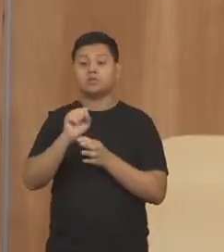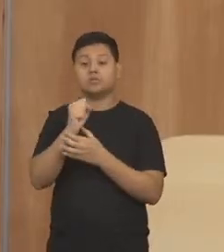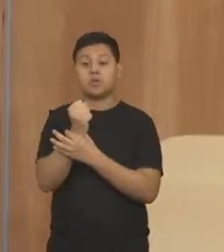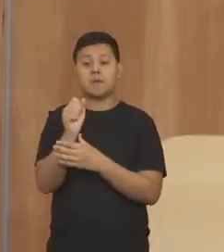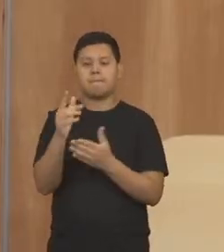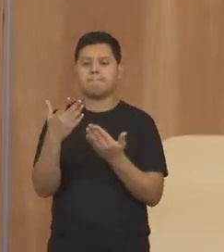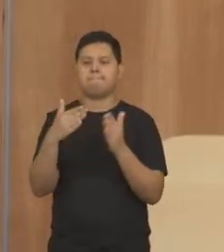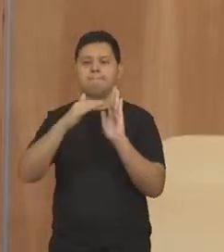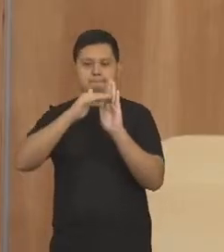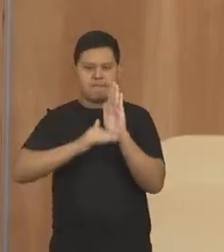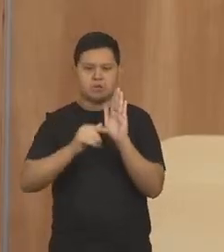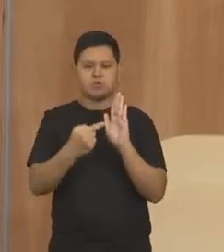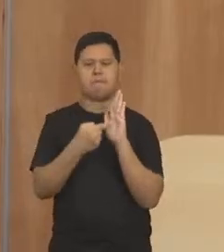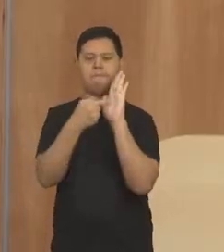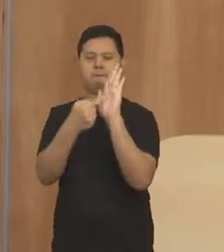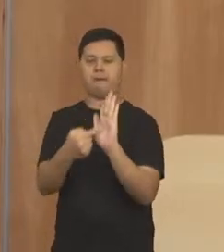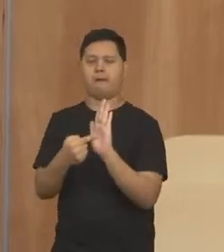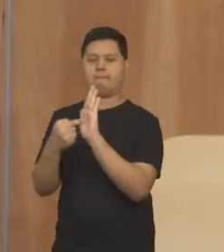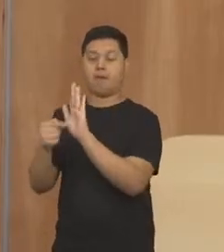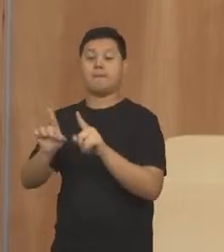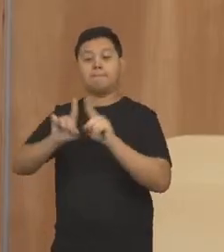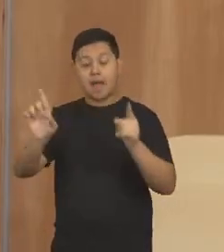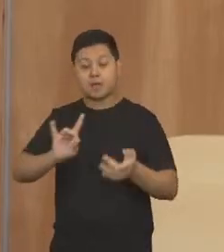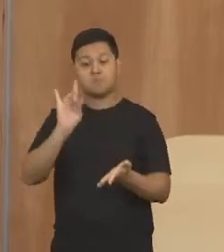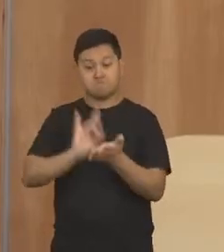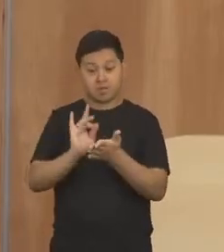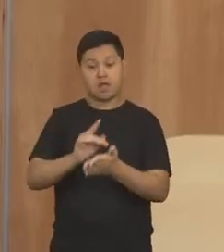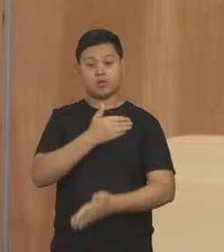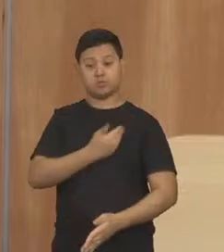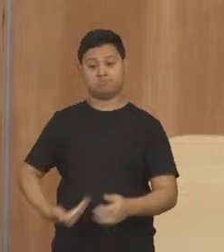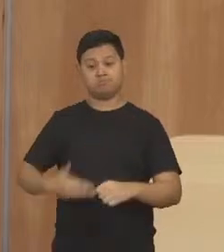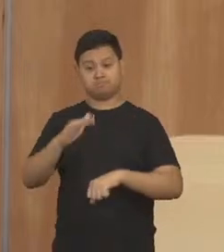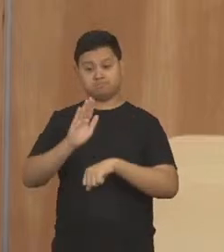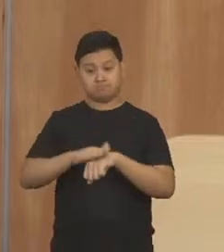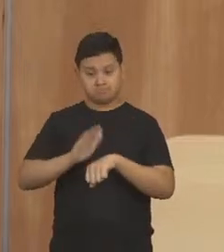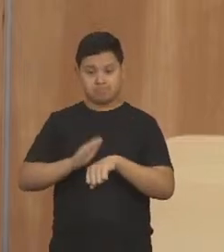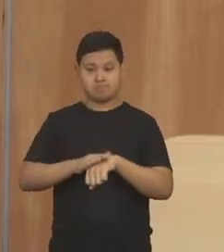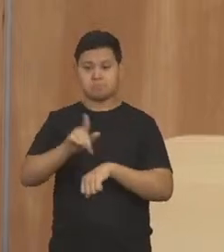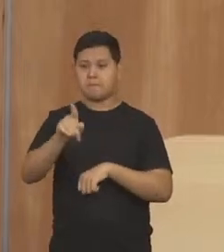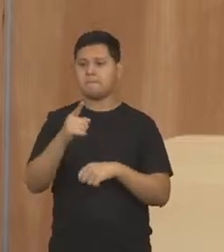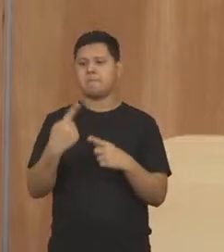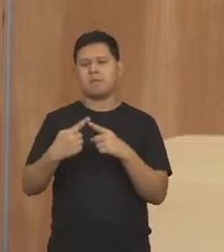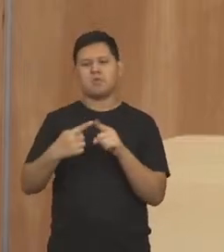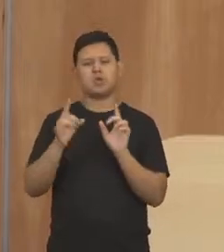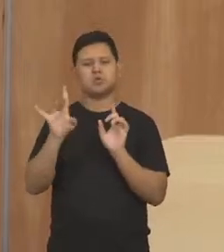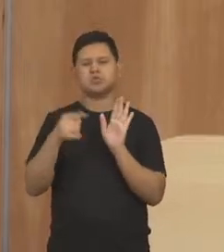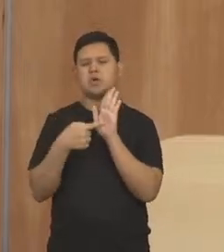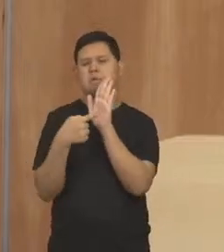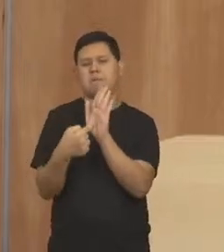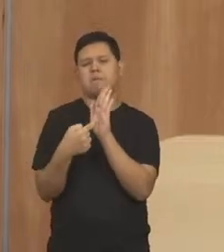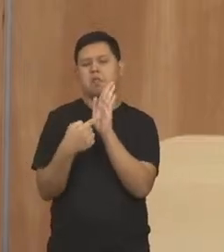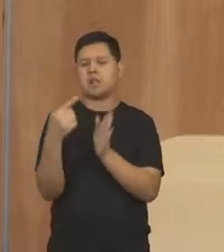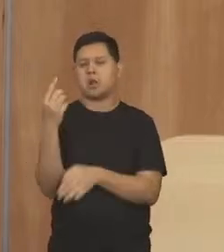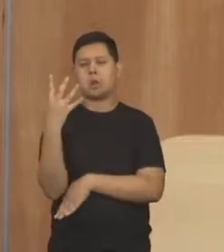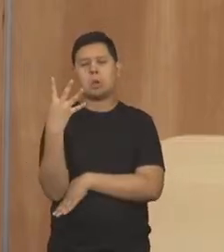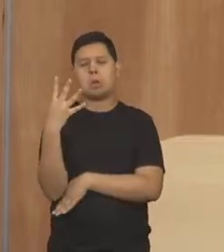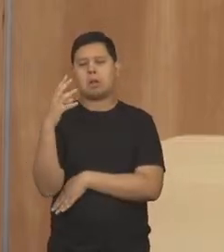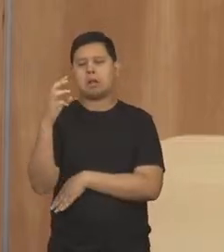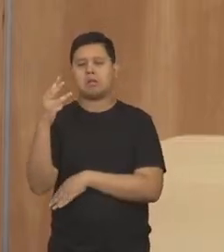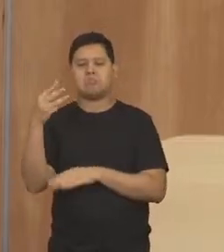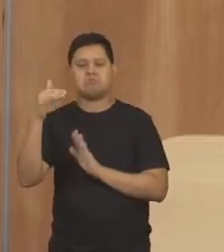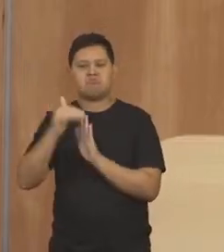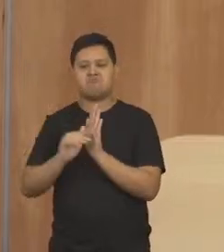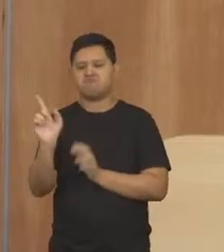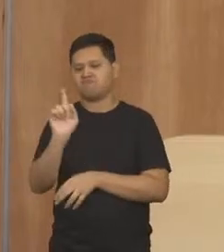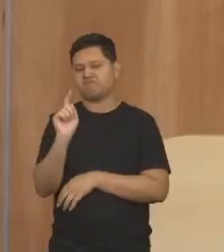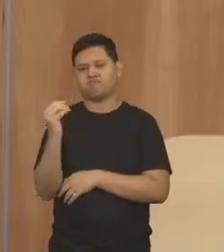como espetáculo e mais como política pública, para produzir efeito na vida da população. Porque para fazer espetáculo, para anunciar 43 câmeras a menos, não vale a